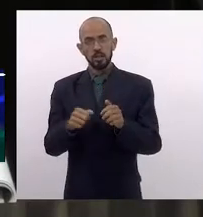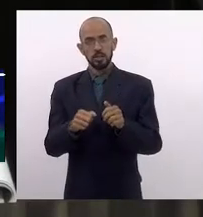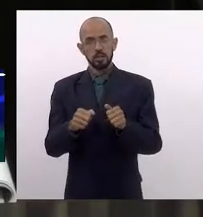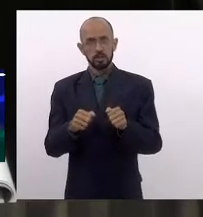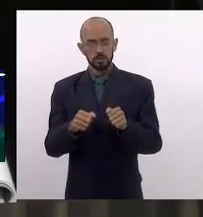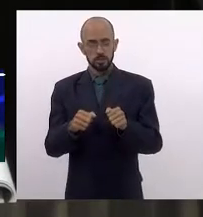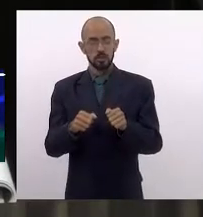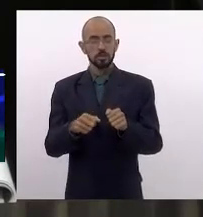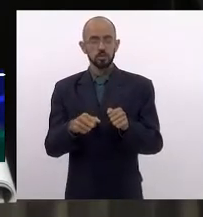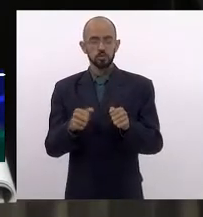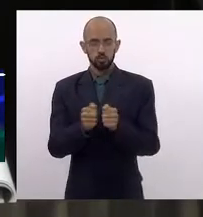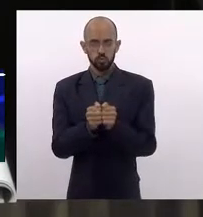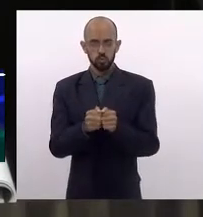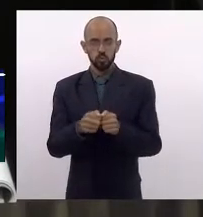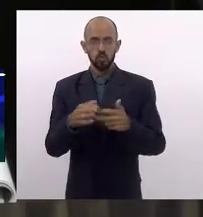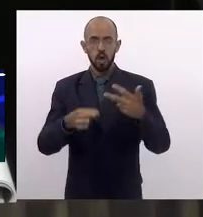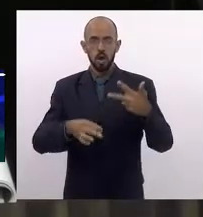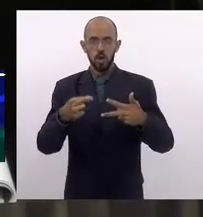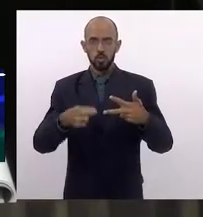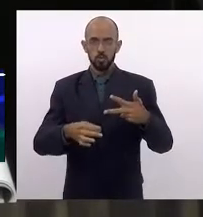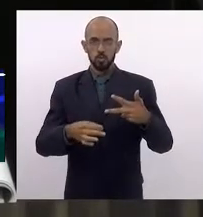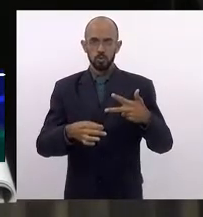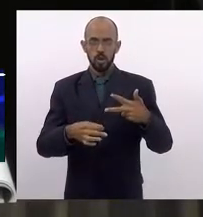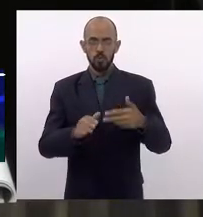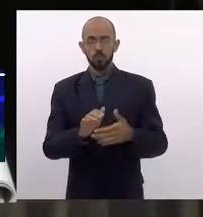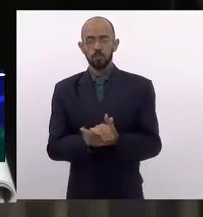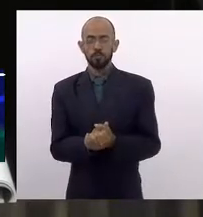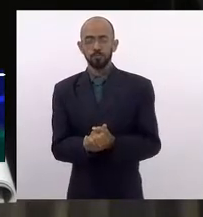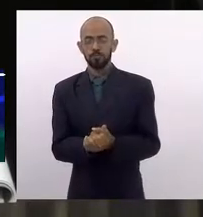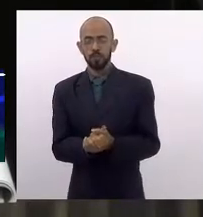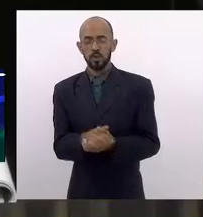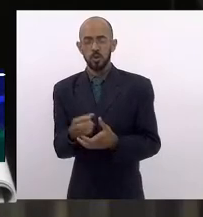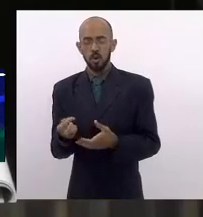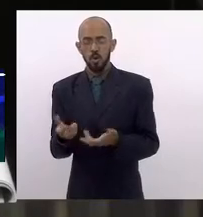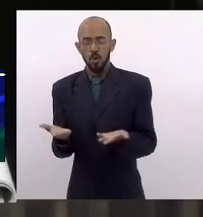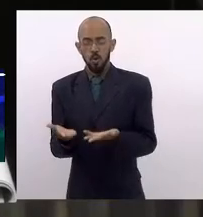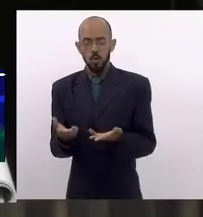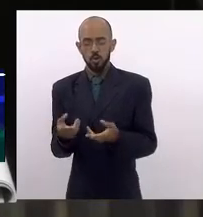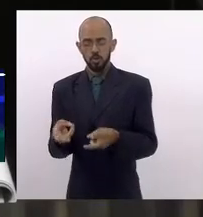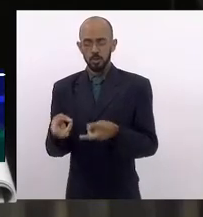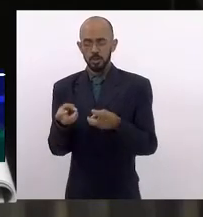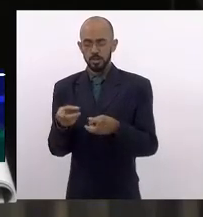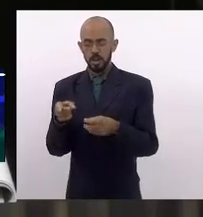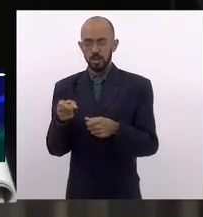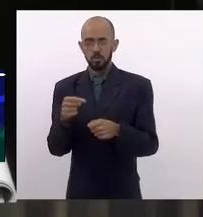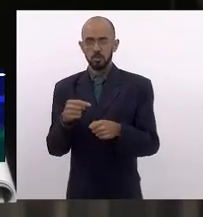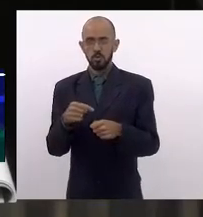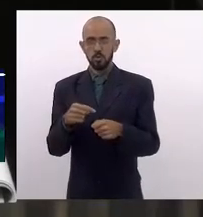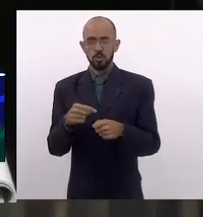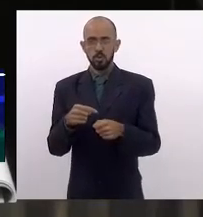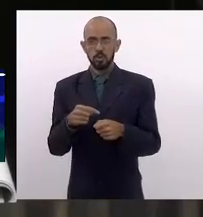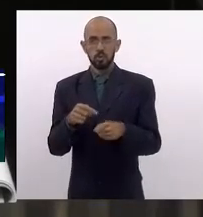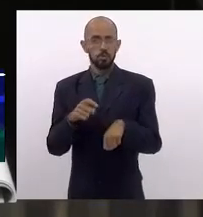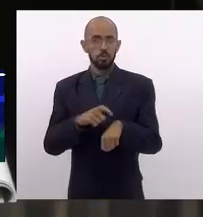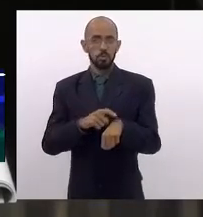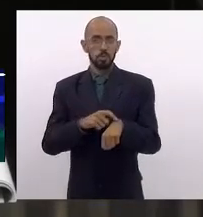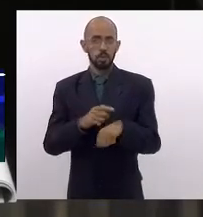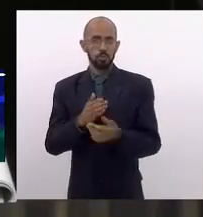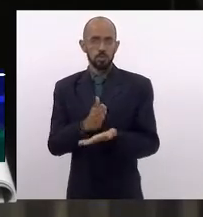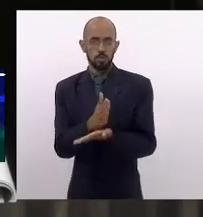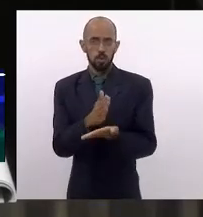e hoje quando eu vejo aqui um grande com um grande companheirismo aqui no sentido de aprovar suas contas